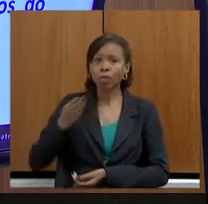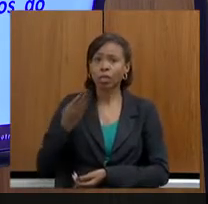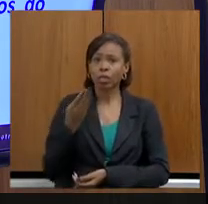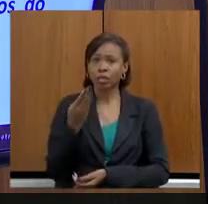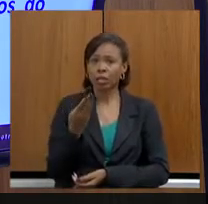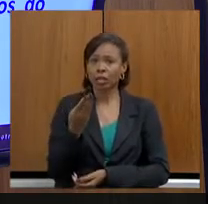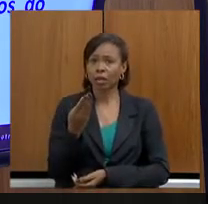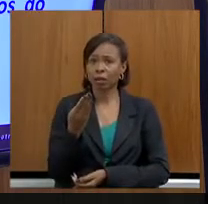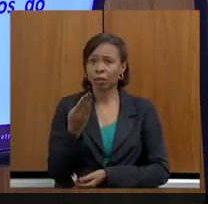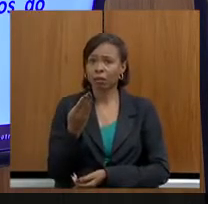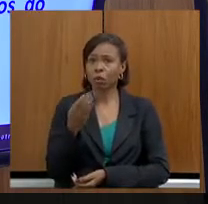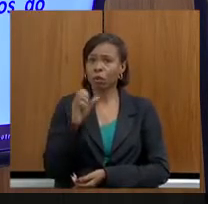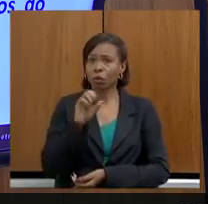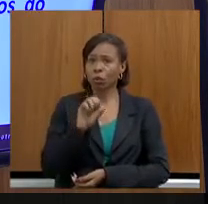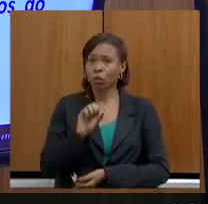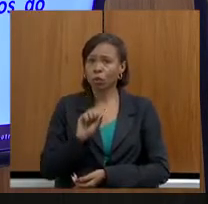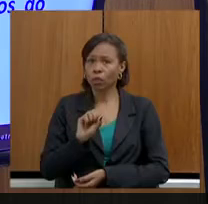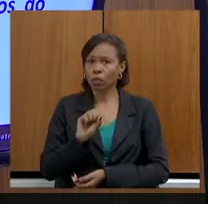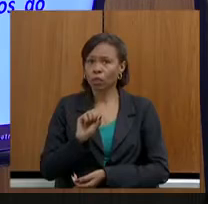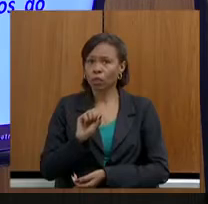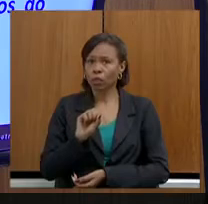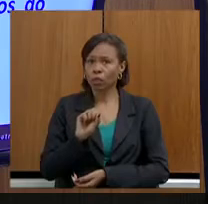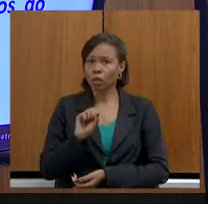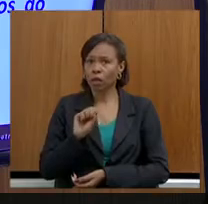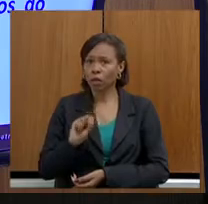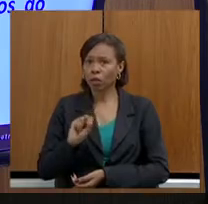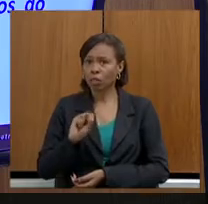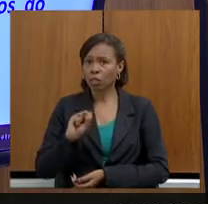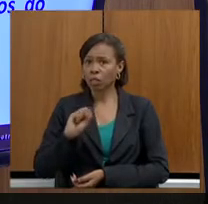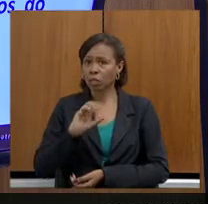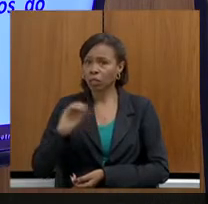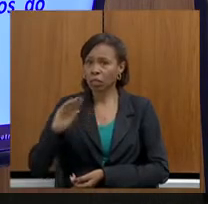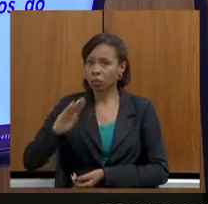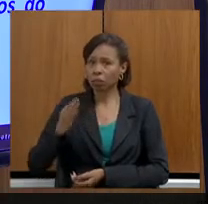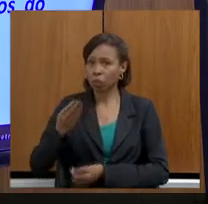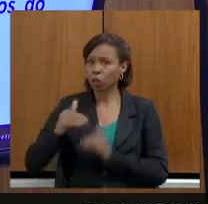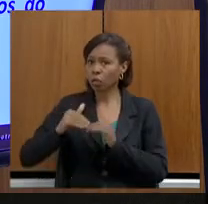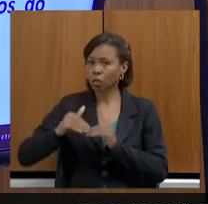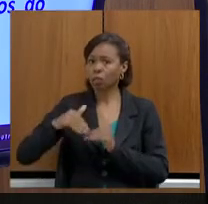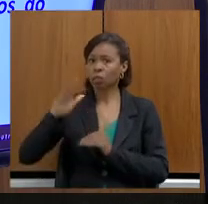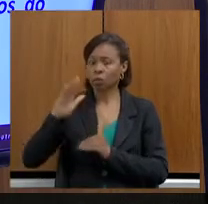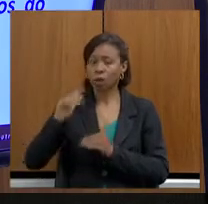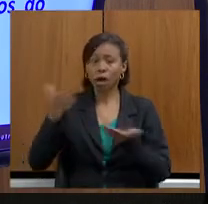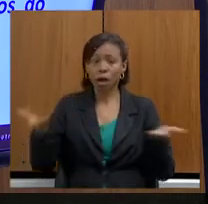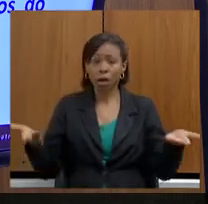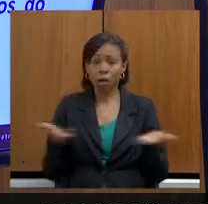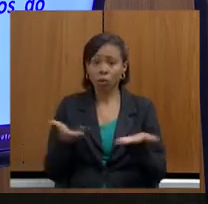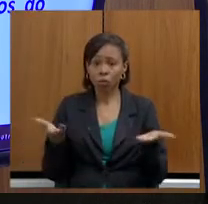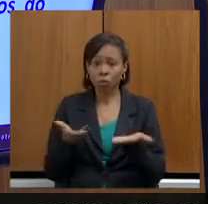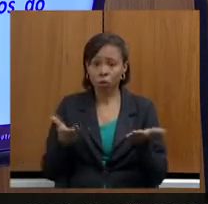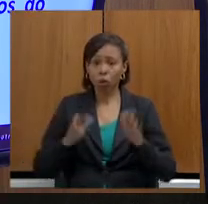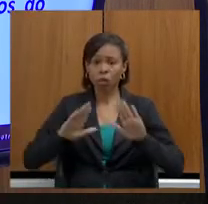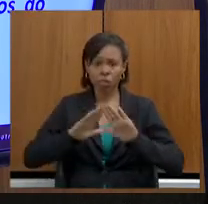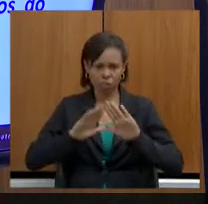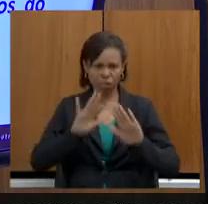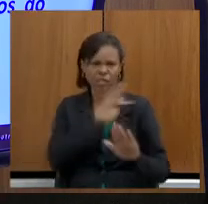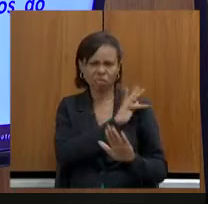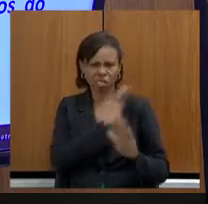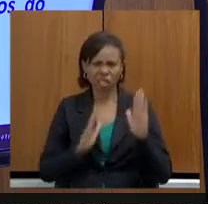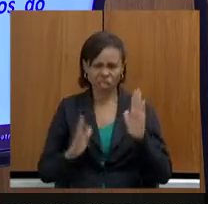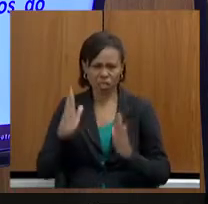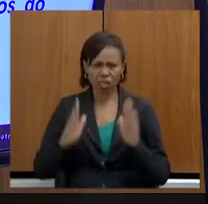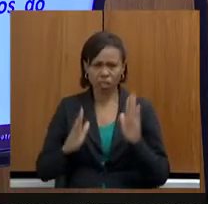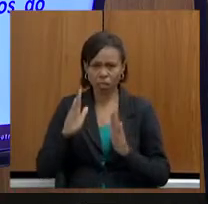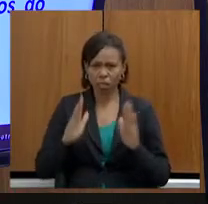milhões 736 1748 reais agora durante o Assembleia fiscaliza